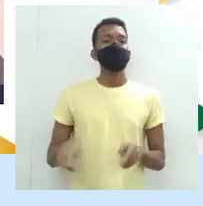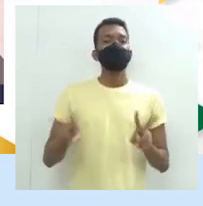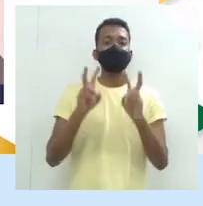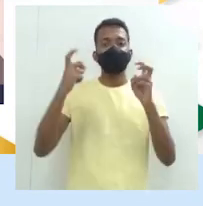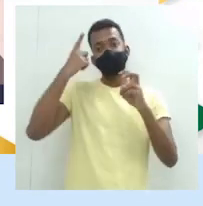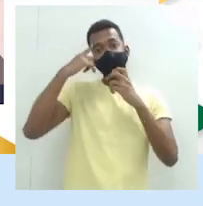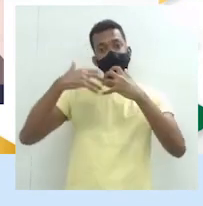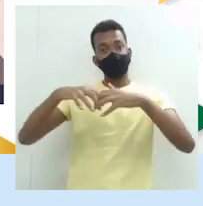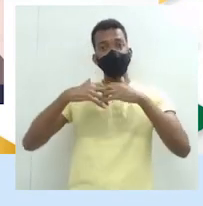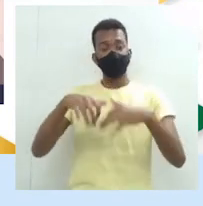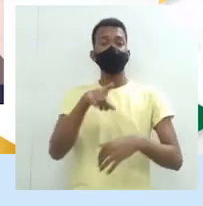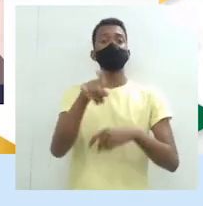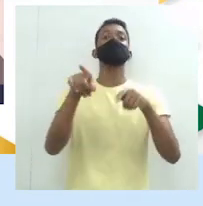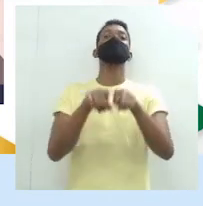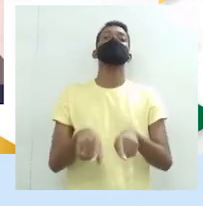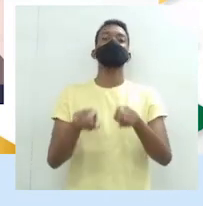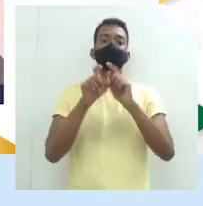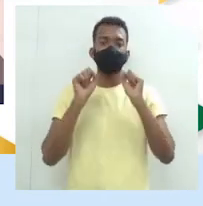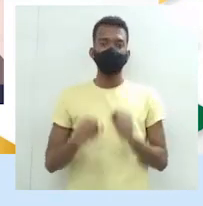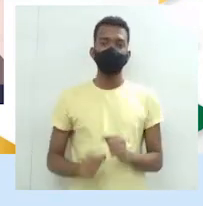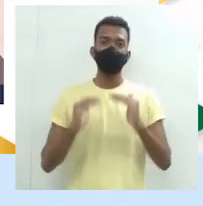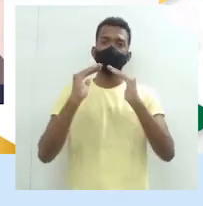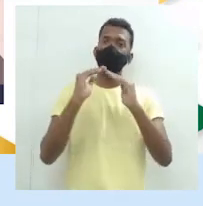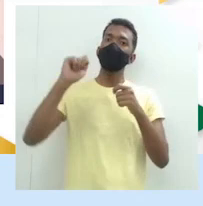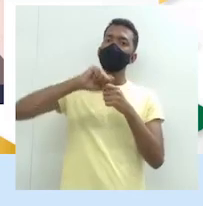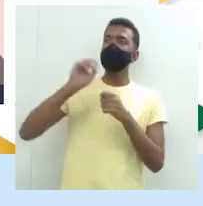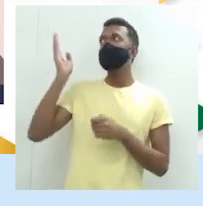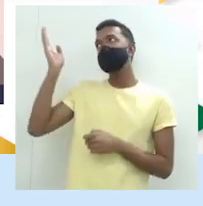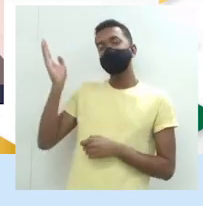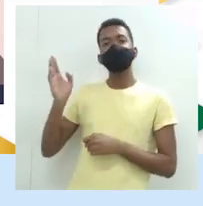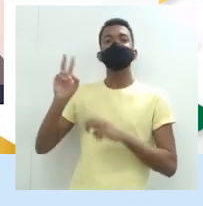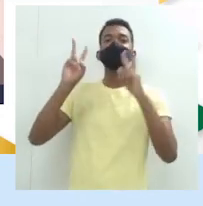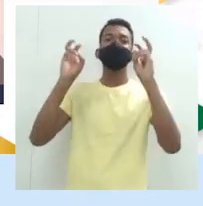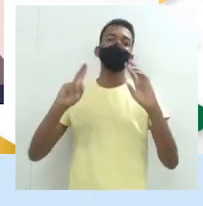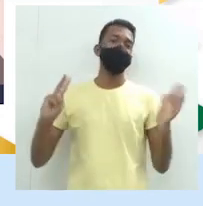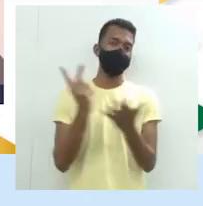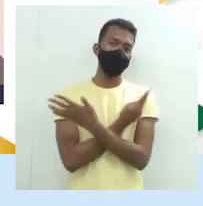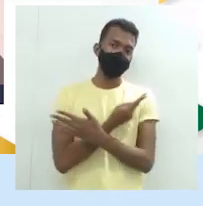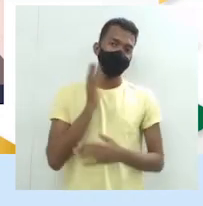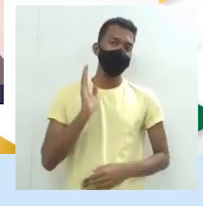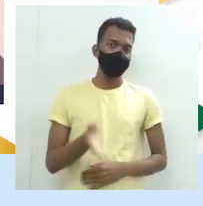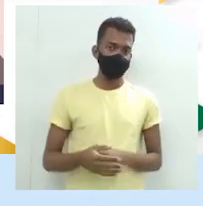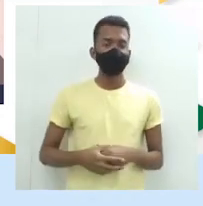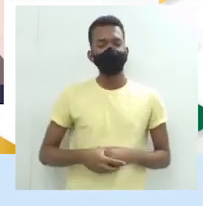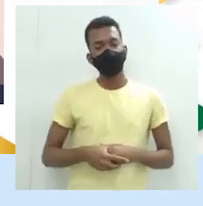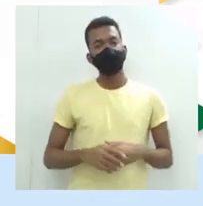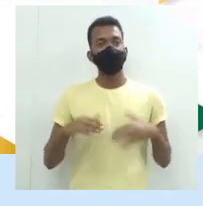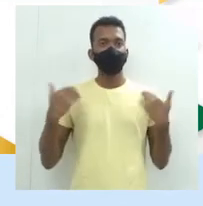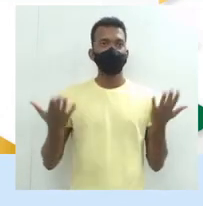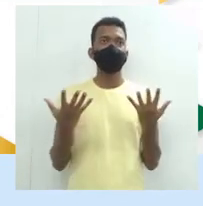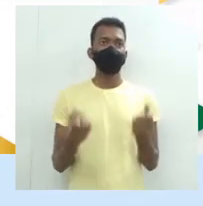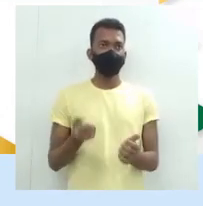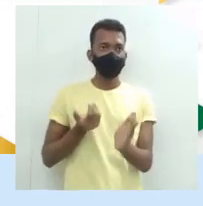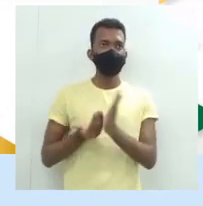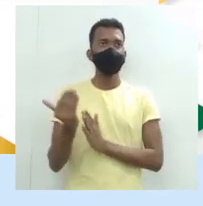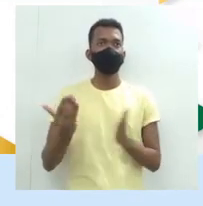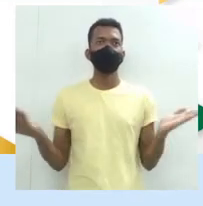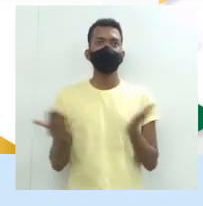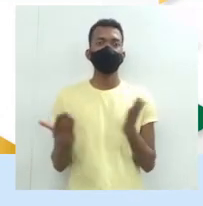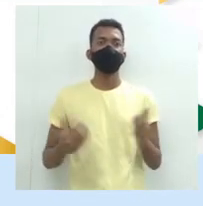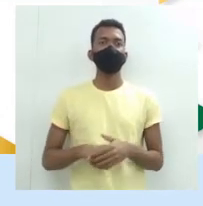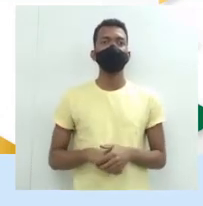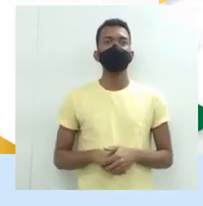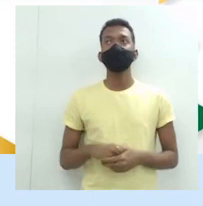como também vocês podem fazer em caso dessa infeliz ocorrência. Então, vamos lá.